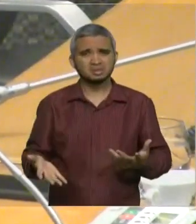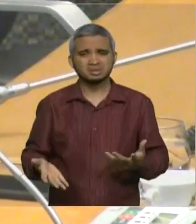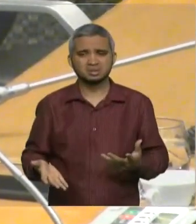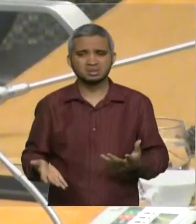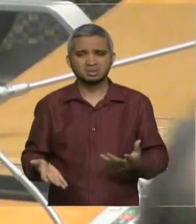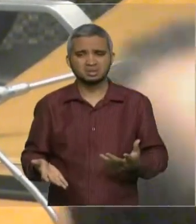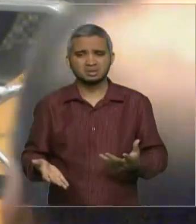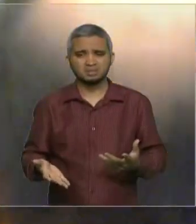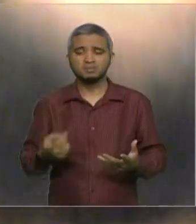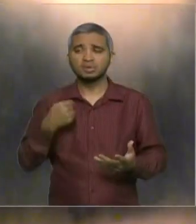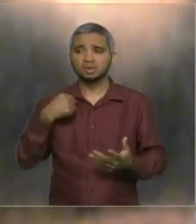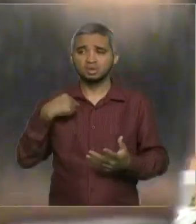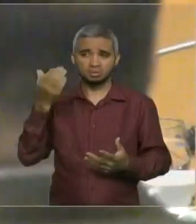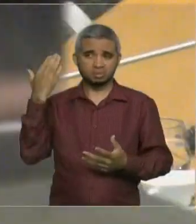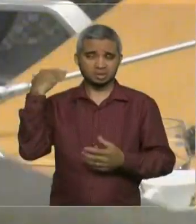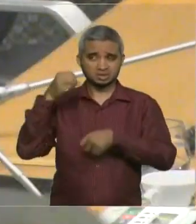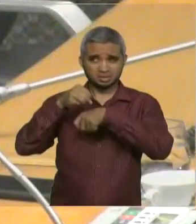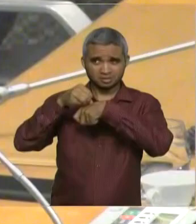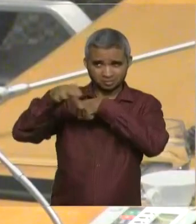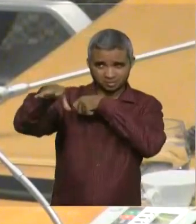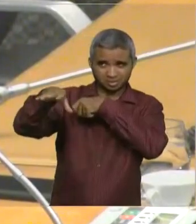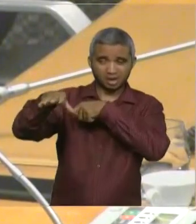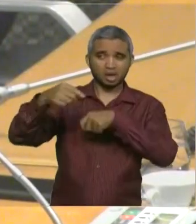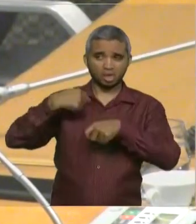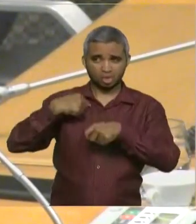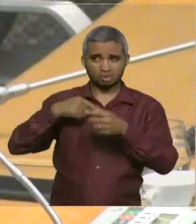Eu já lhe disse uma vez e eu vou lhe dizer de novo.